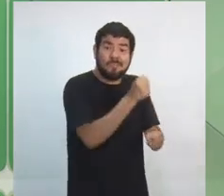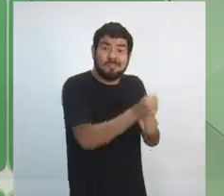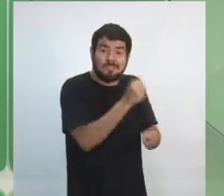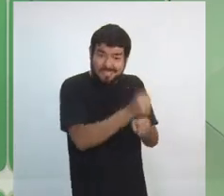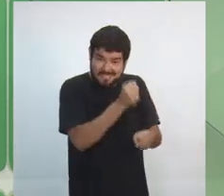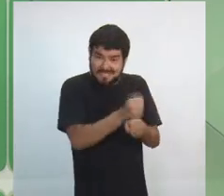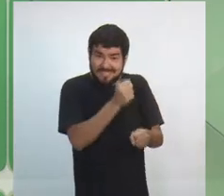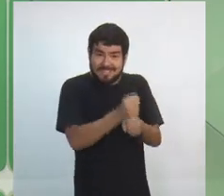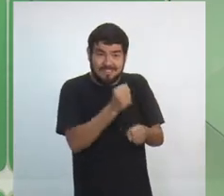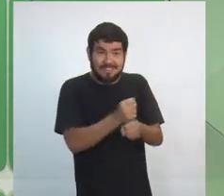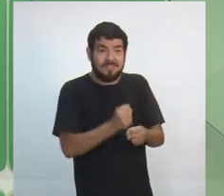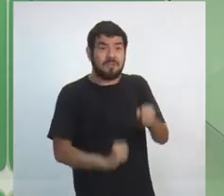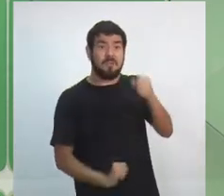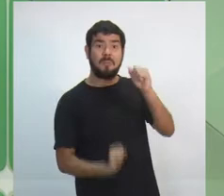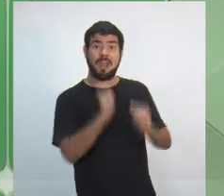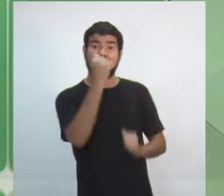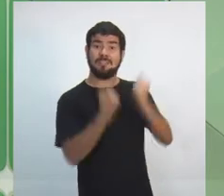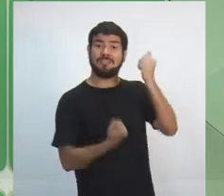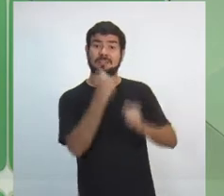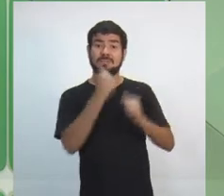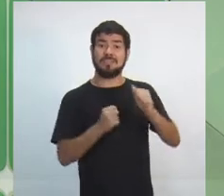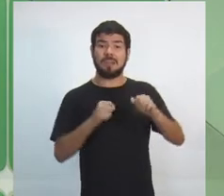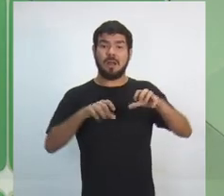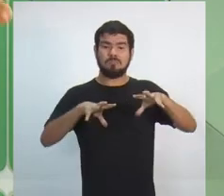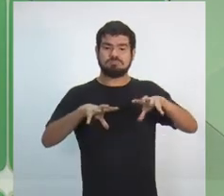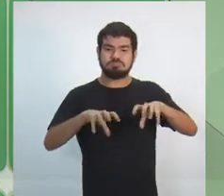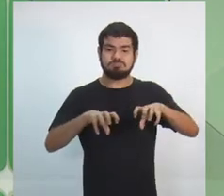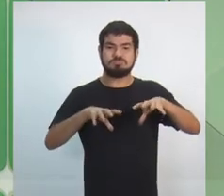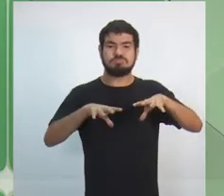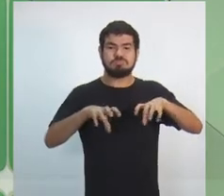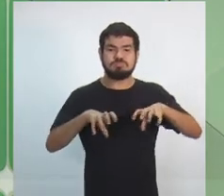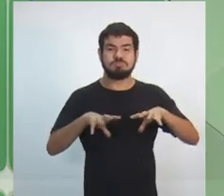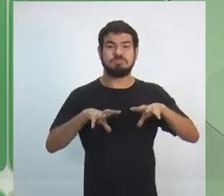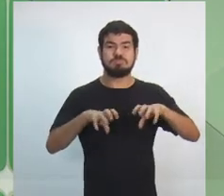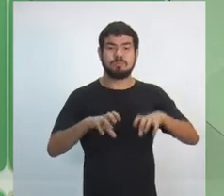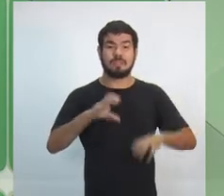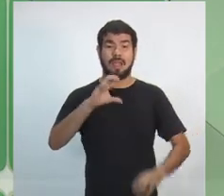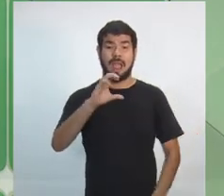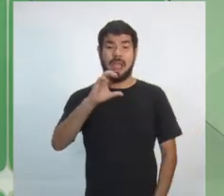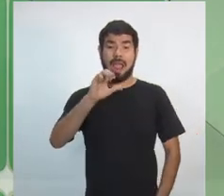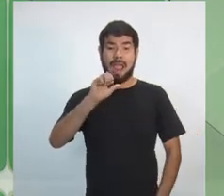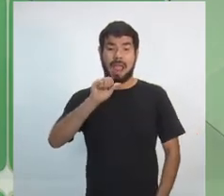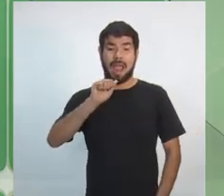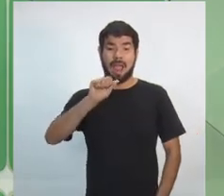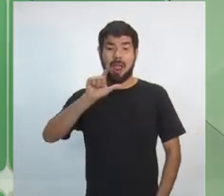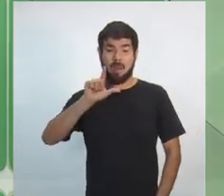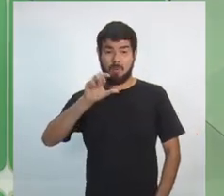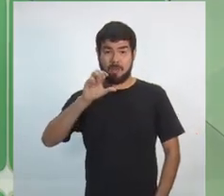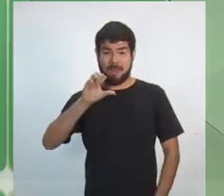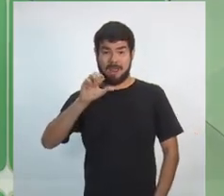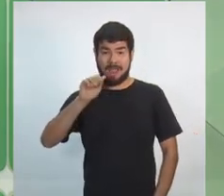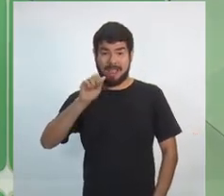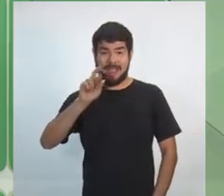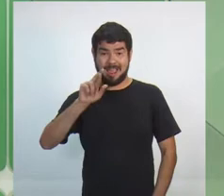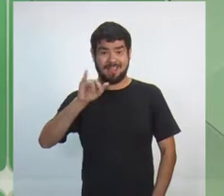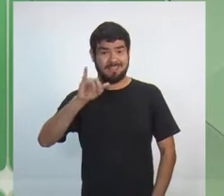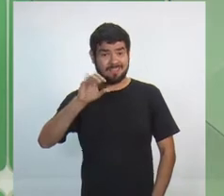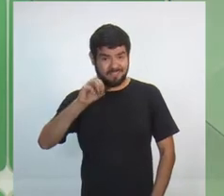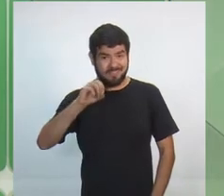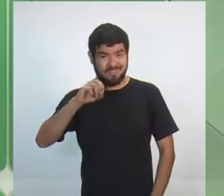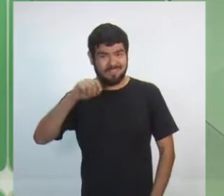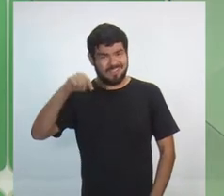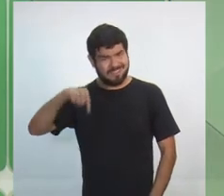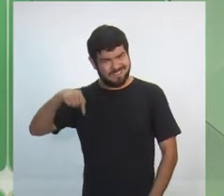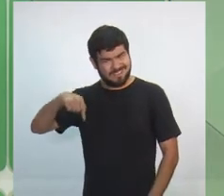do produtor mais barato. Por quê? Porque o custo do calcário era inviável na produção. As nossas terras, elas não